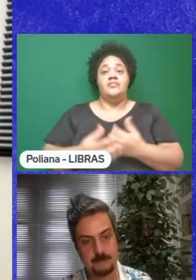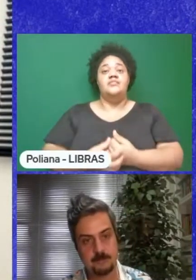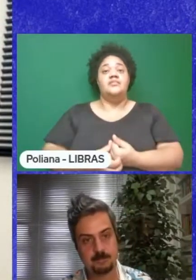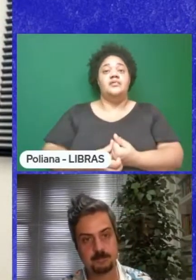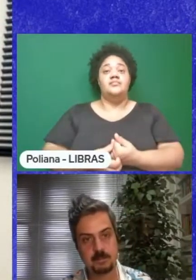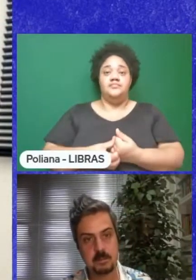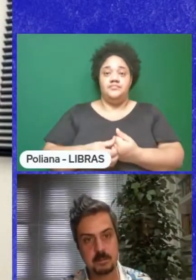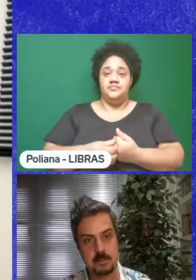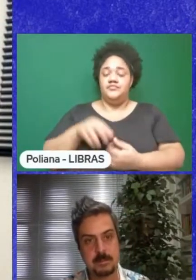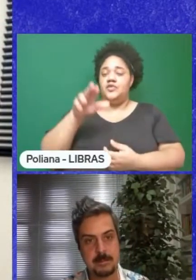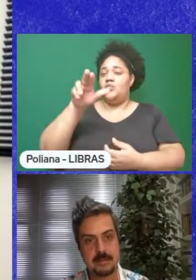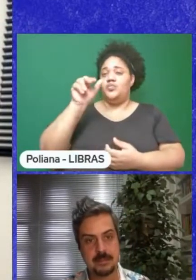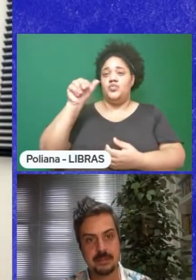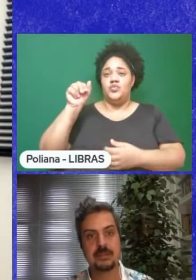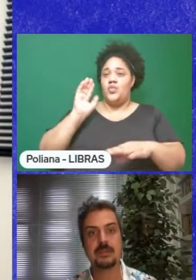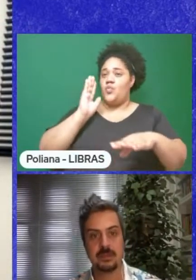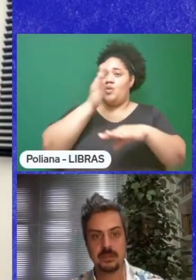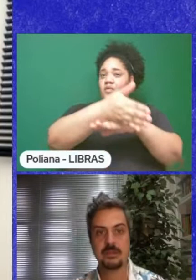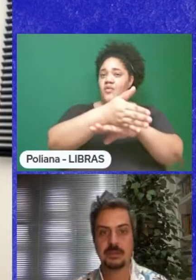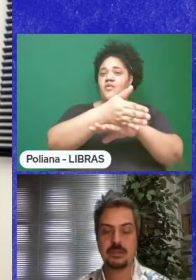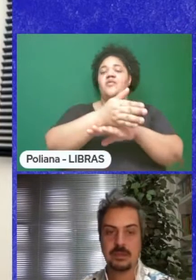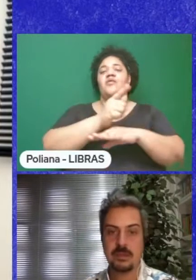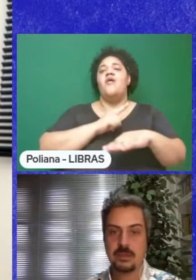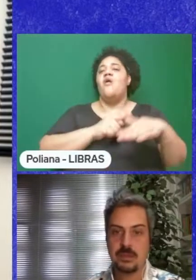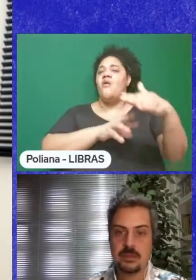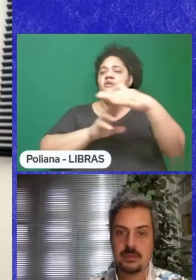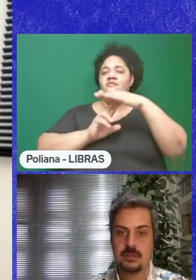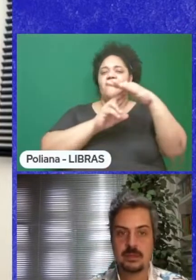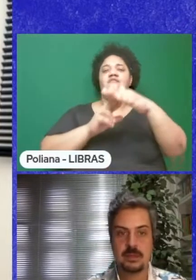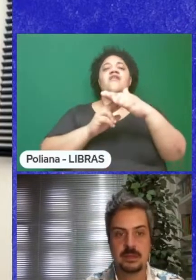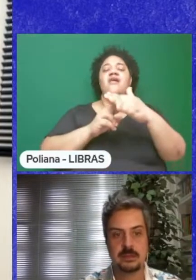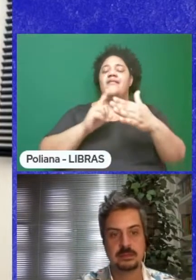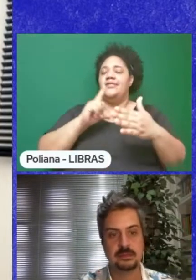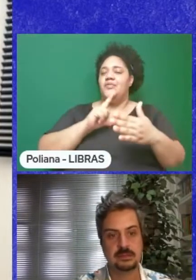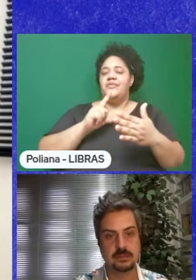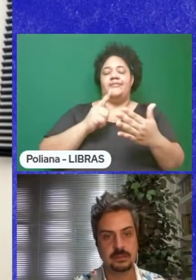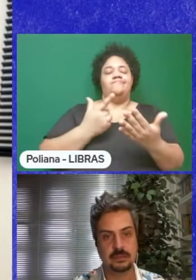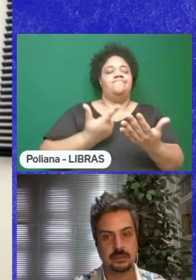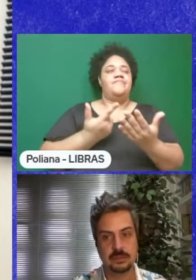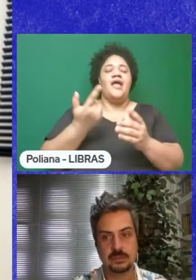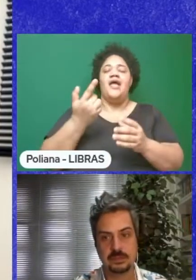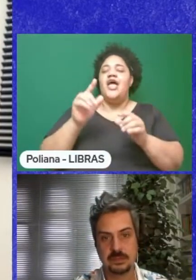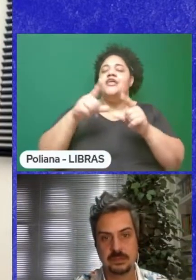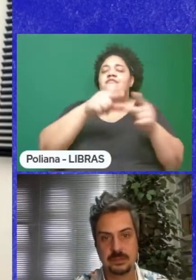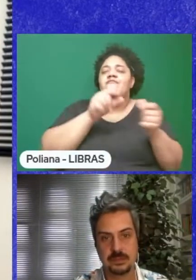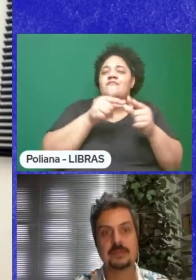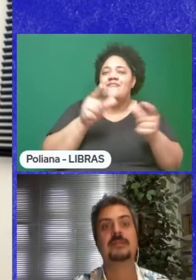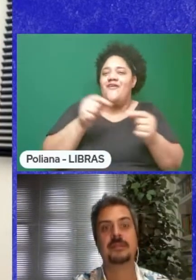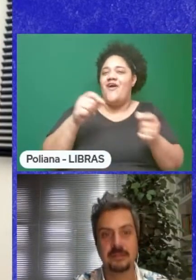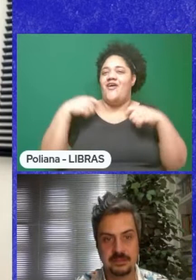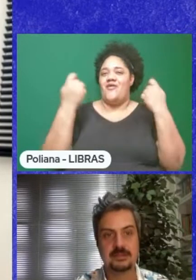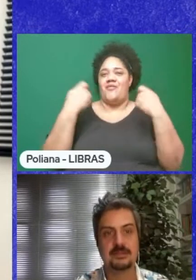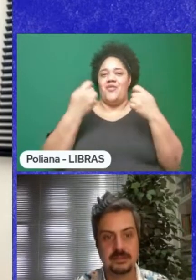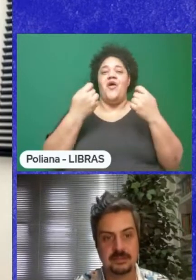eu nunca tinha ido à Feira de Ervas aqui em Caruaru, e eu conheci ela através de um festival aqui em